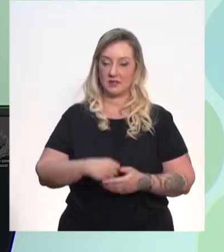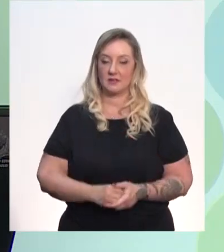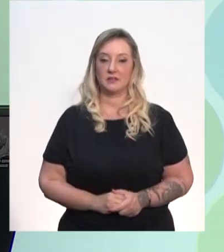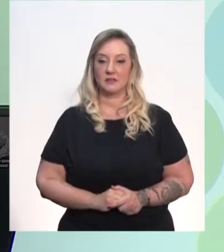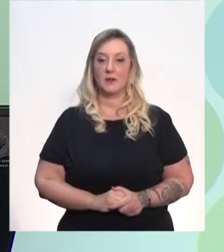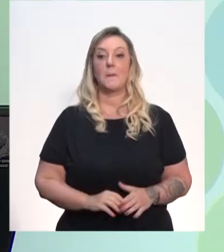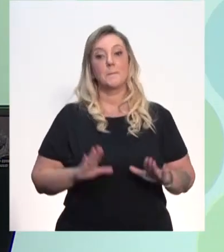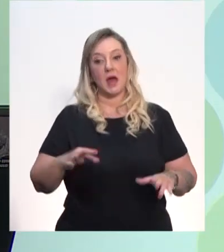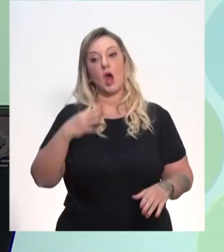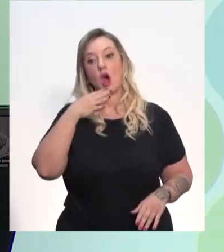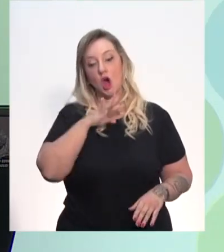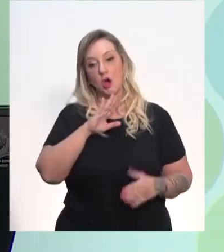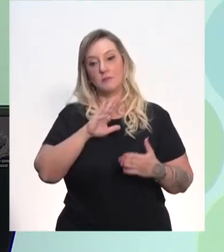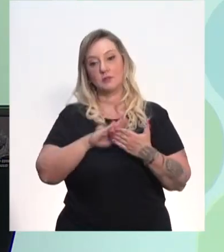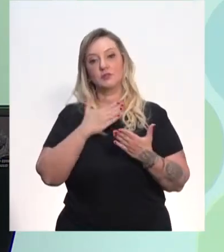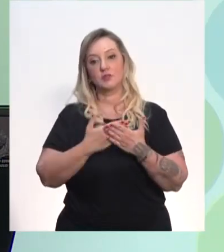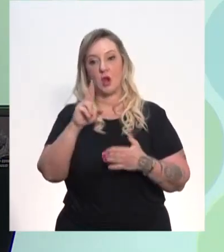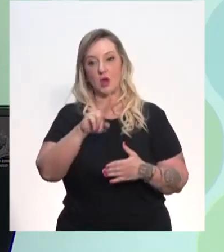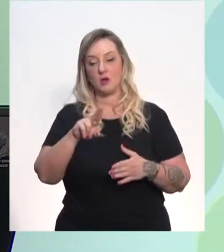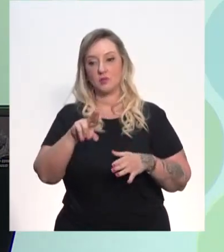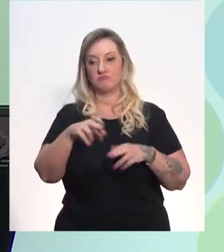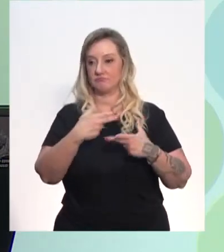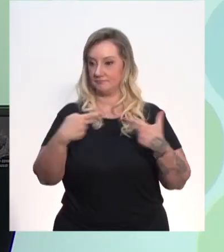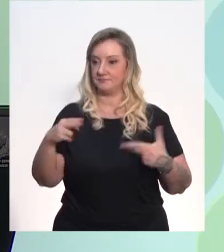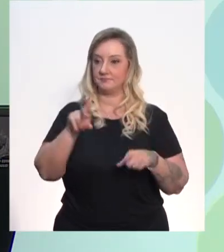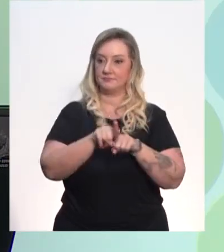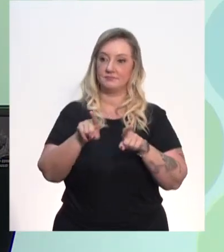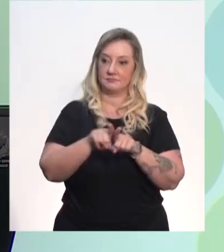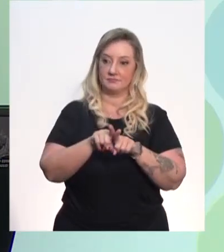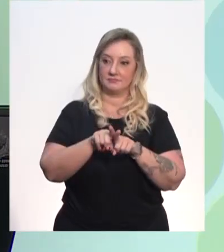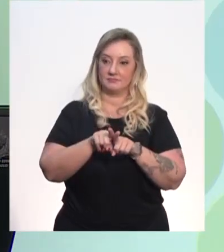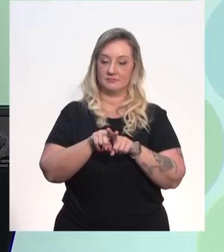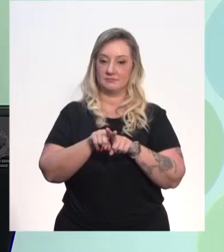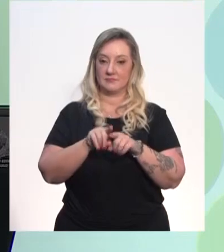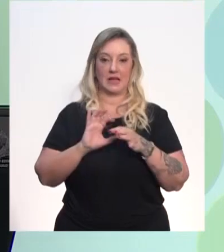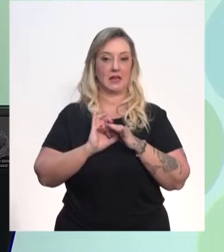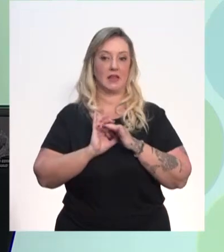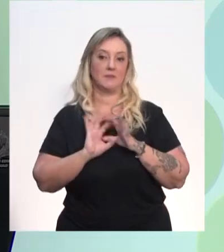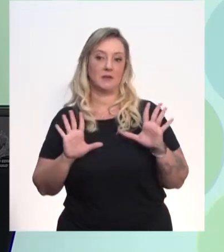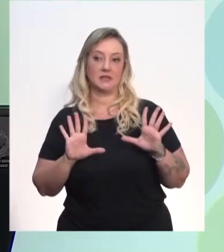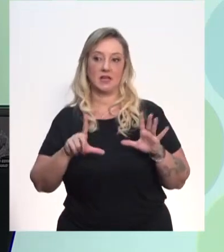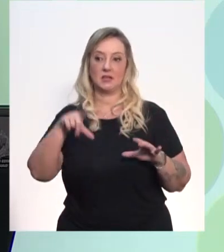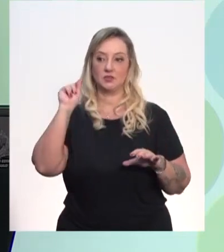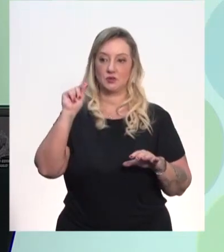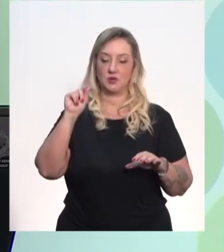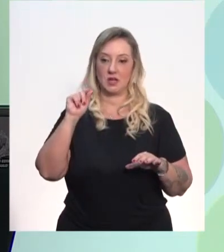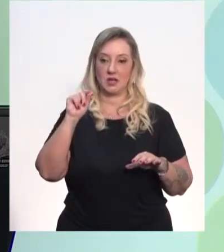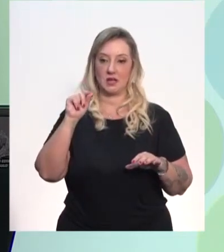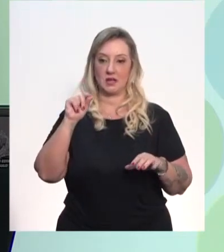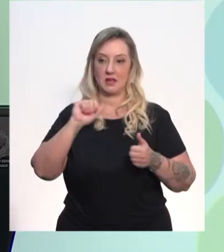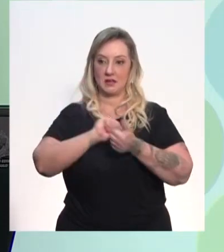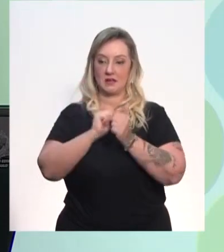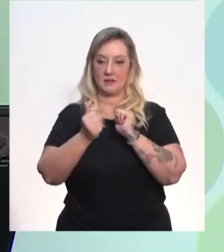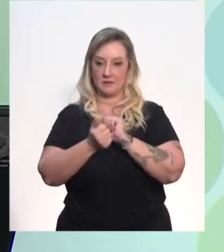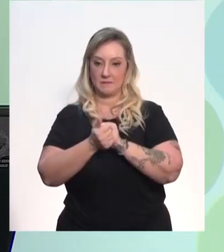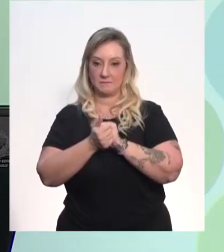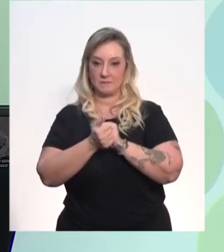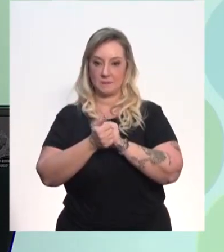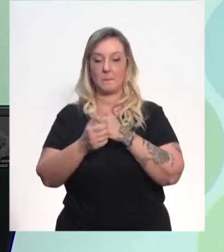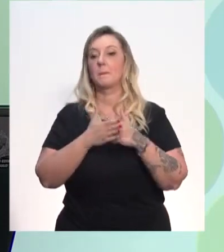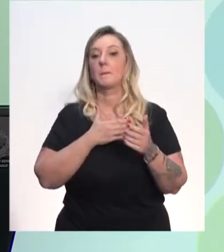responsabilidade, a EFAP vai utilizar o canal do Centro de Mídia, esse canal de formação. Para a diretoria de ensino, para a